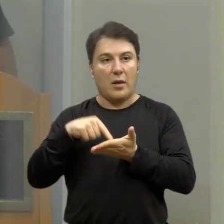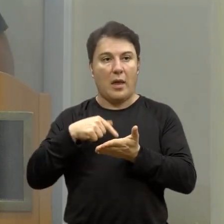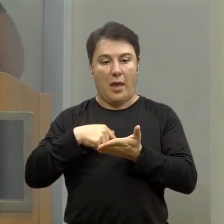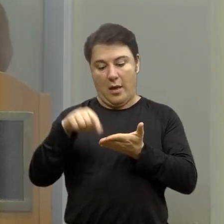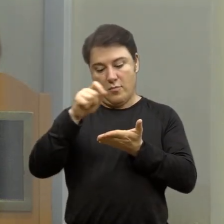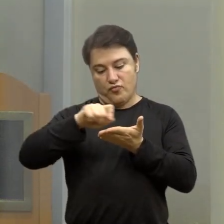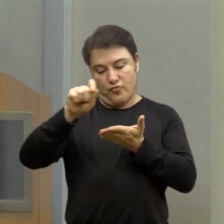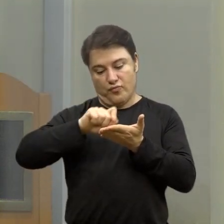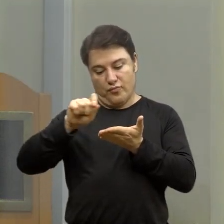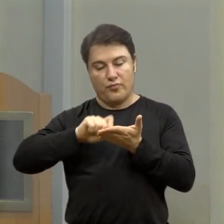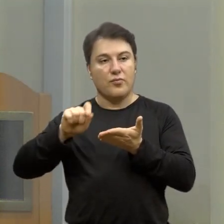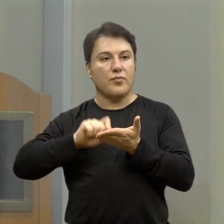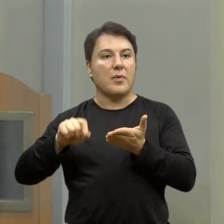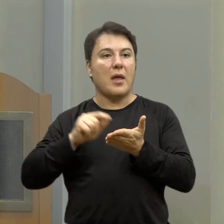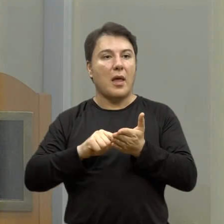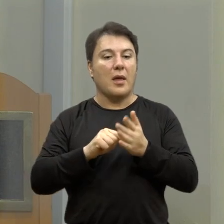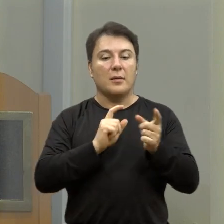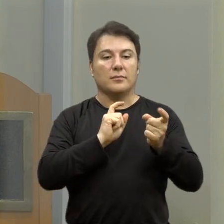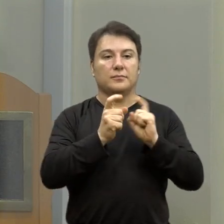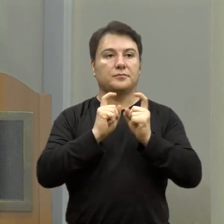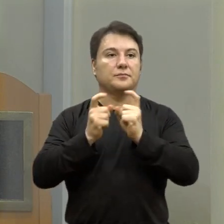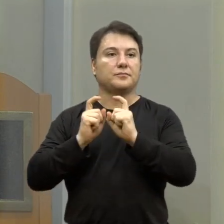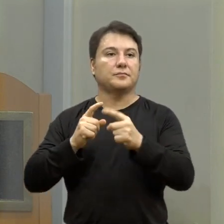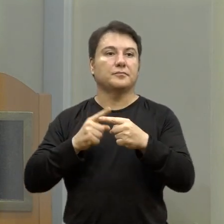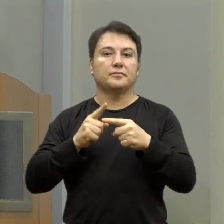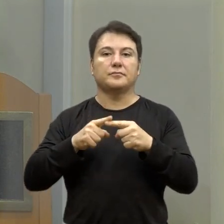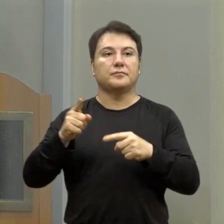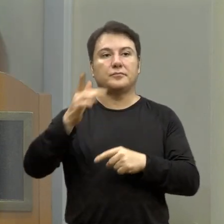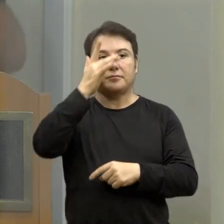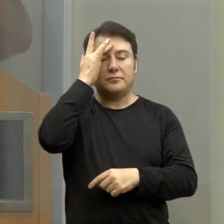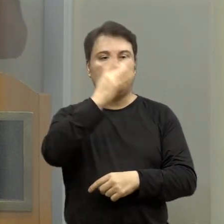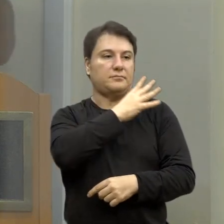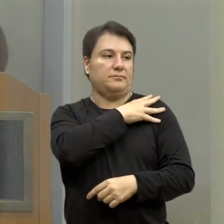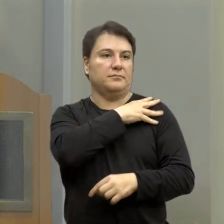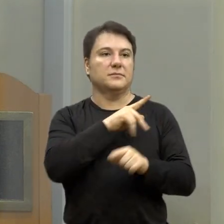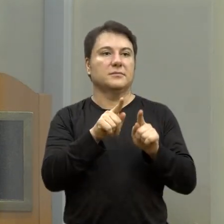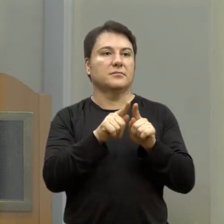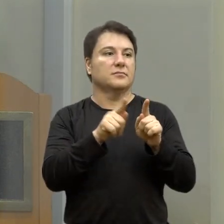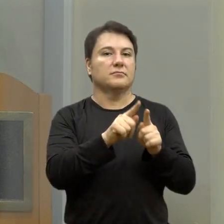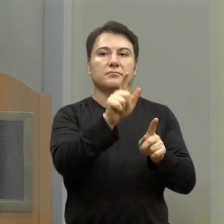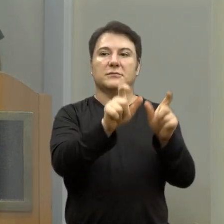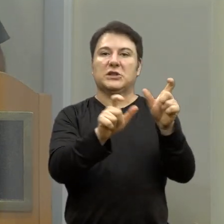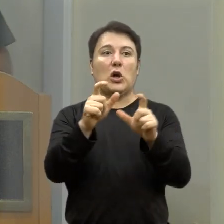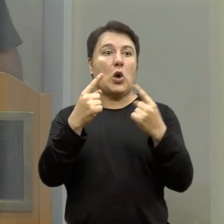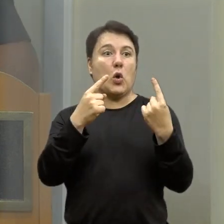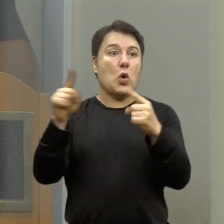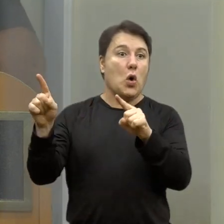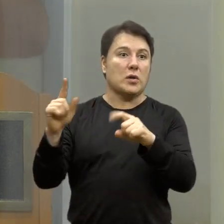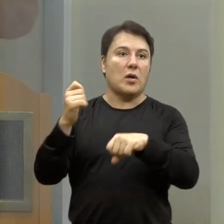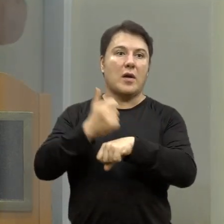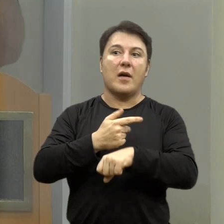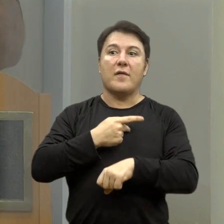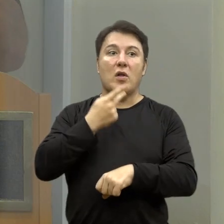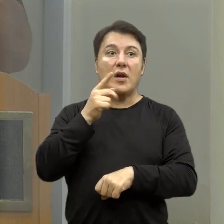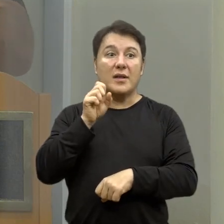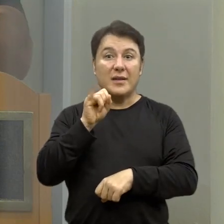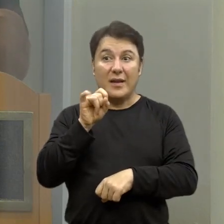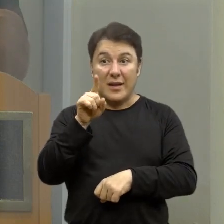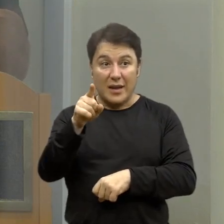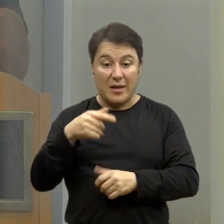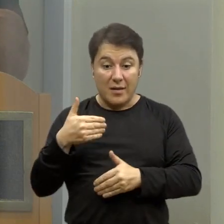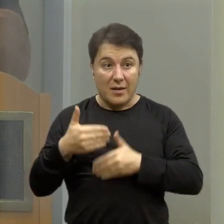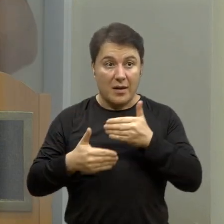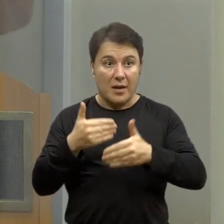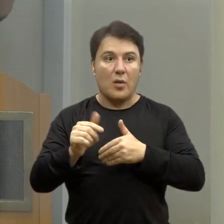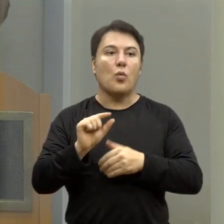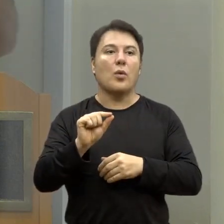editou, promoveu a reunião onde os generais, inclusive aqueles que eram contra o golpe, falaram que se ele prosseguisse